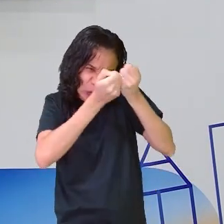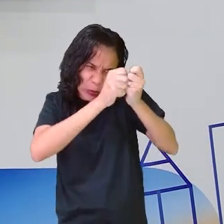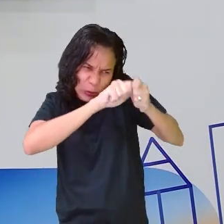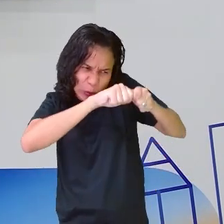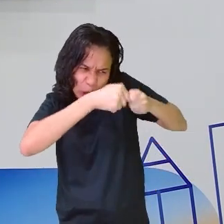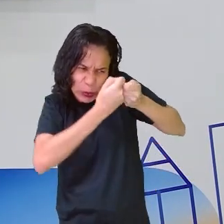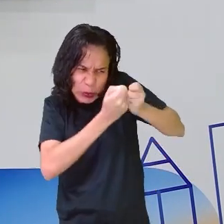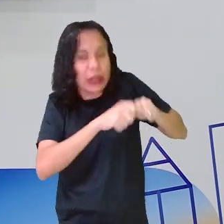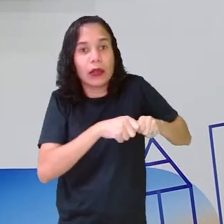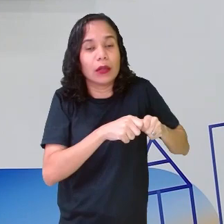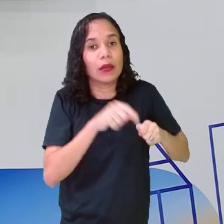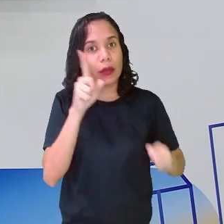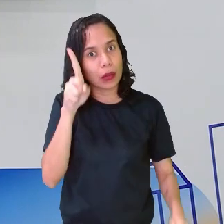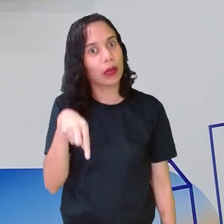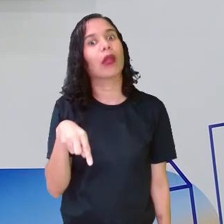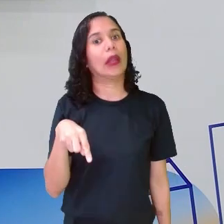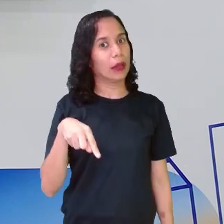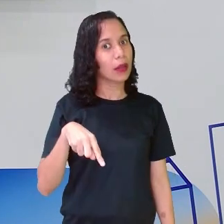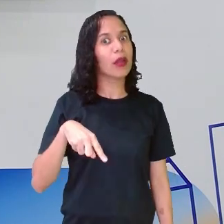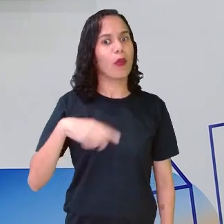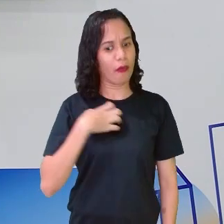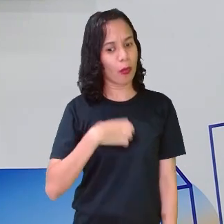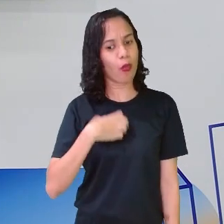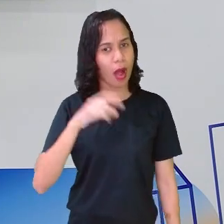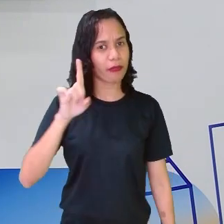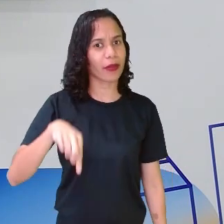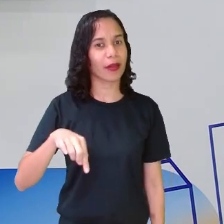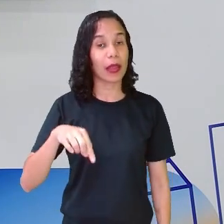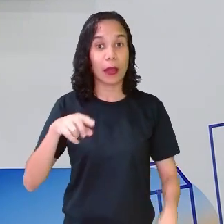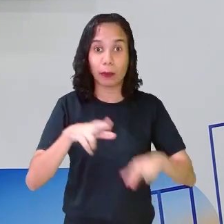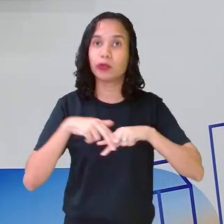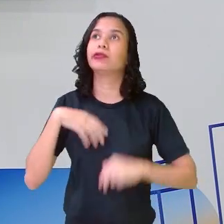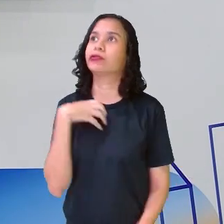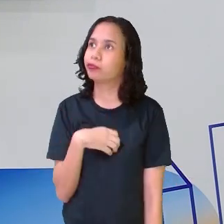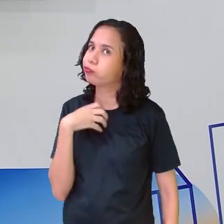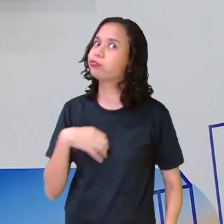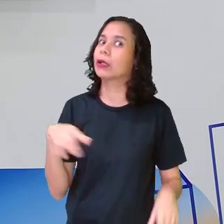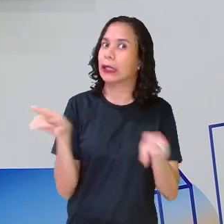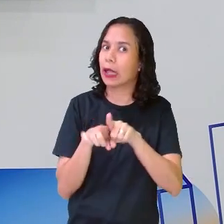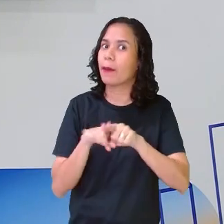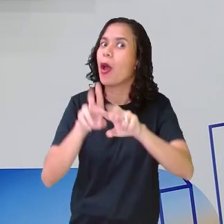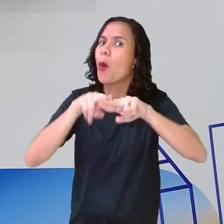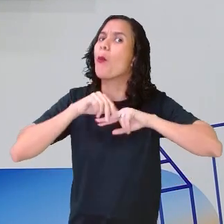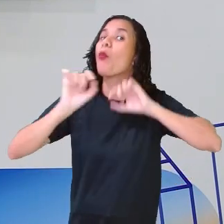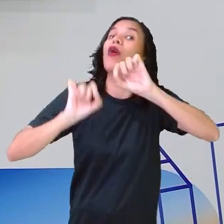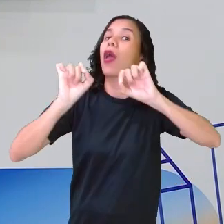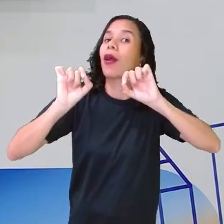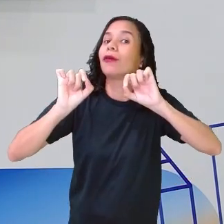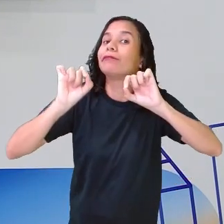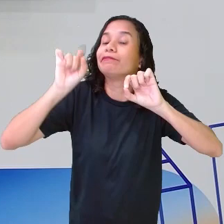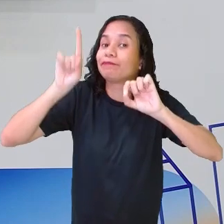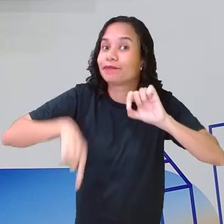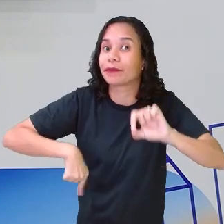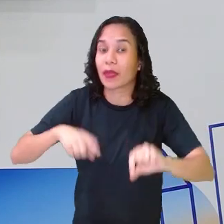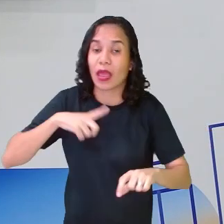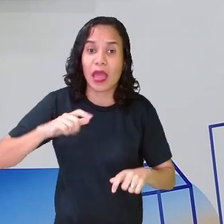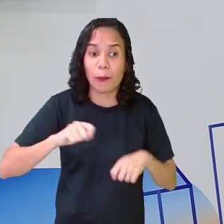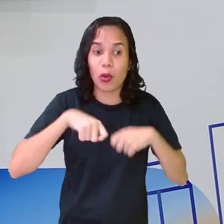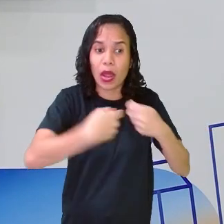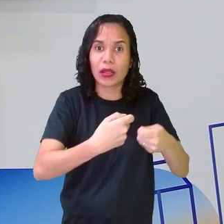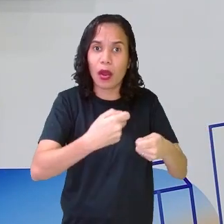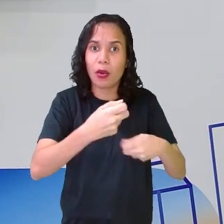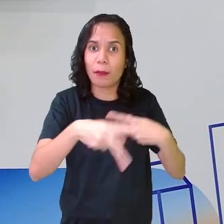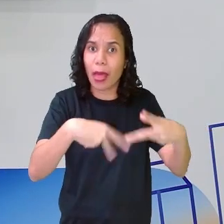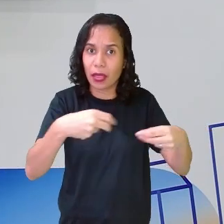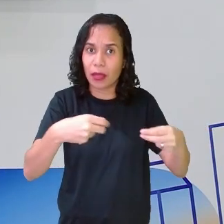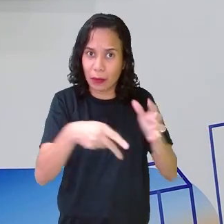nós, sabe? Quando ela se zanga. E se zanga muitas vezes, sabe por quê? Porque oferecem o